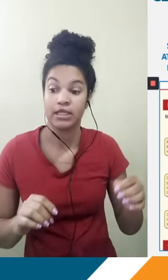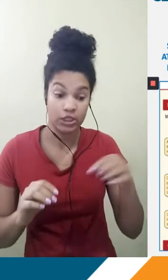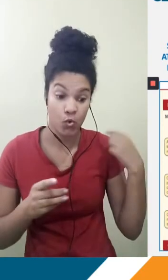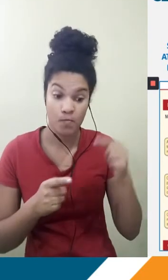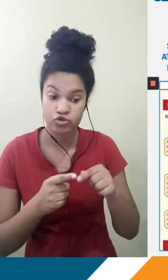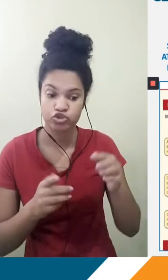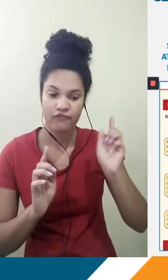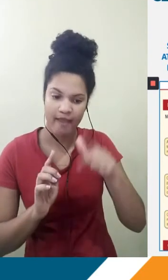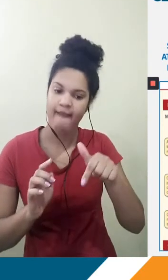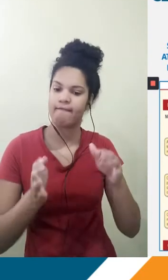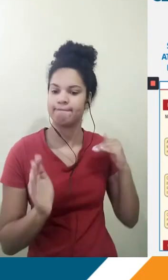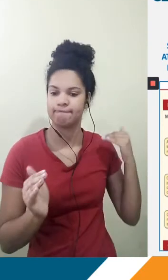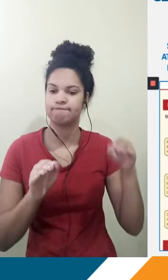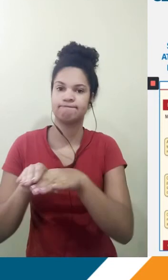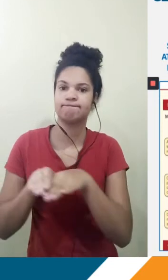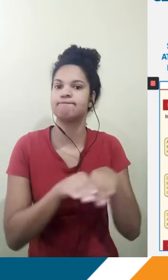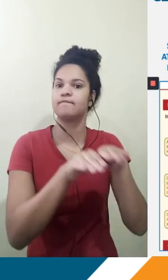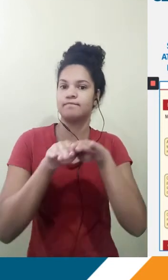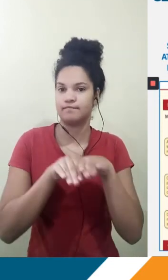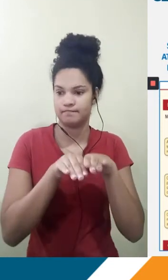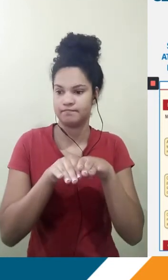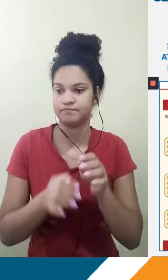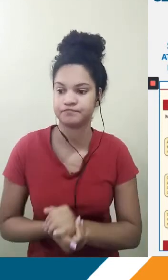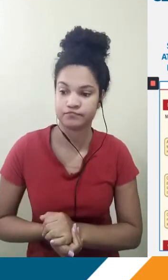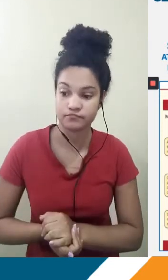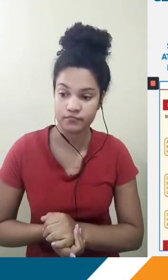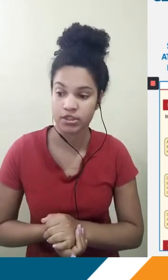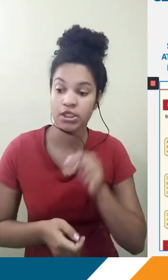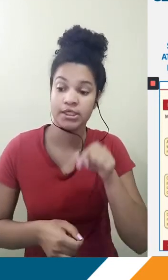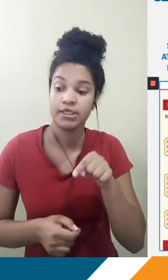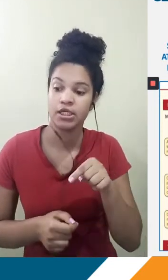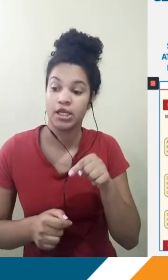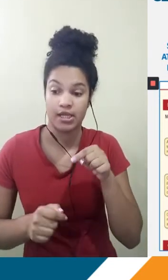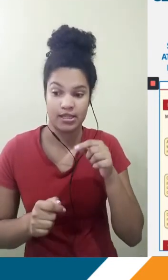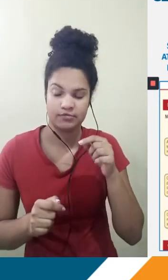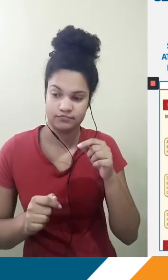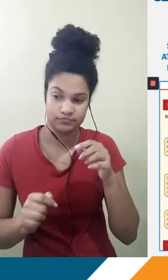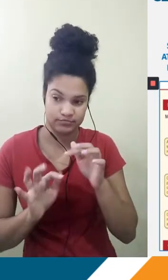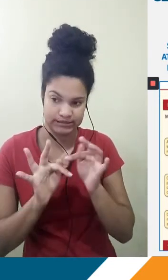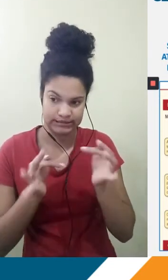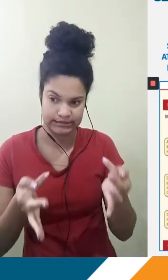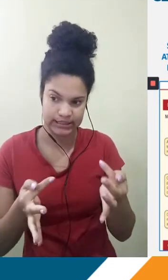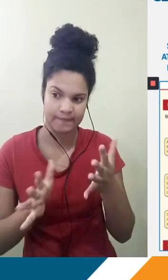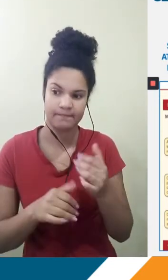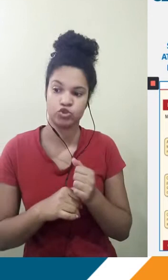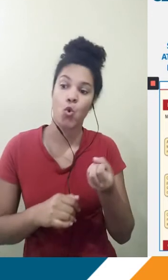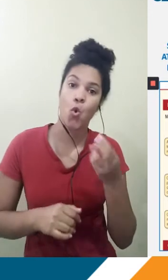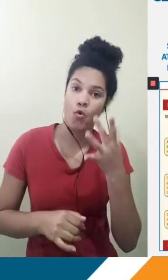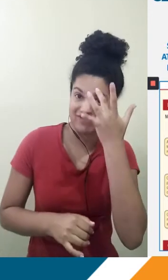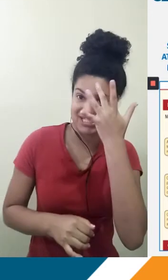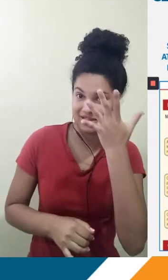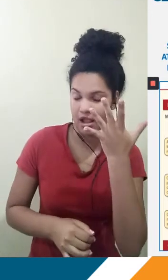não consomem energia na forma de ATP, a difusão simples ou a difusão facilitada. Por que facilitada? Porque você